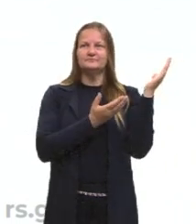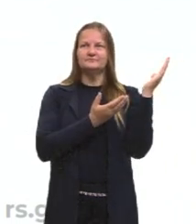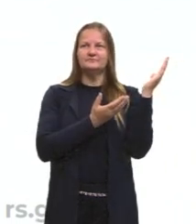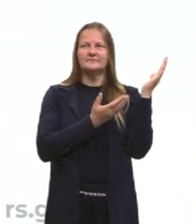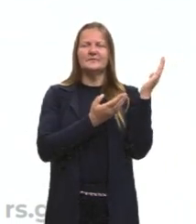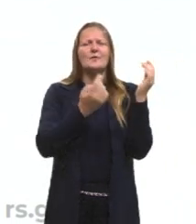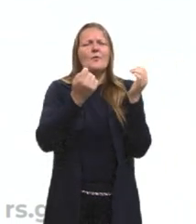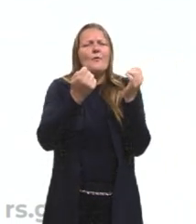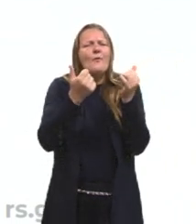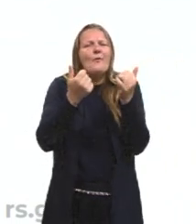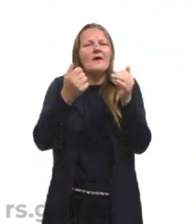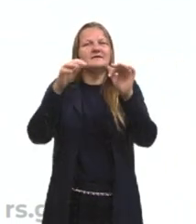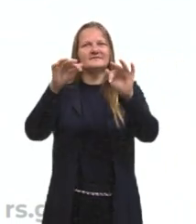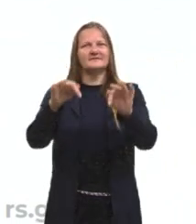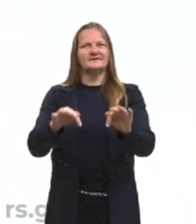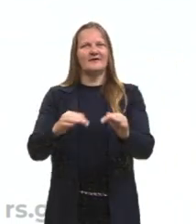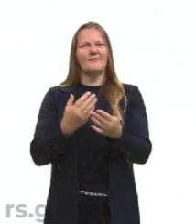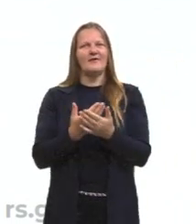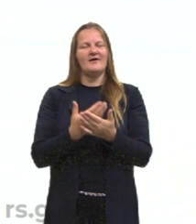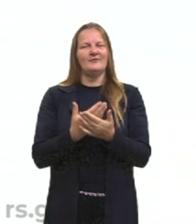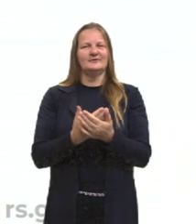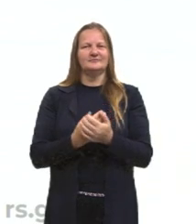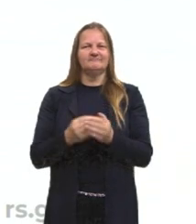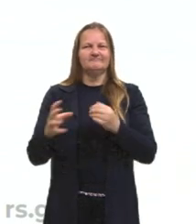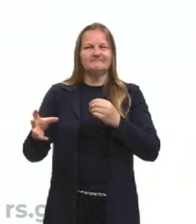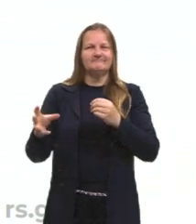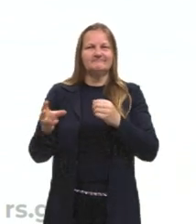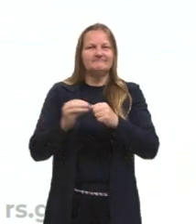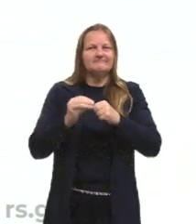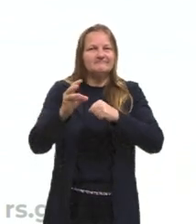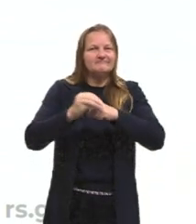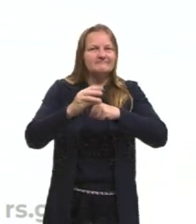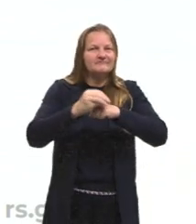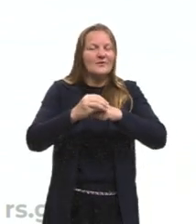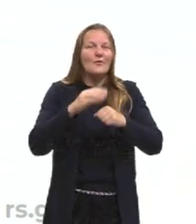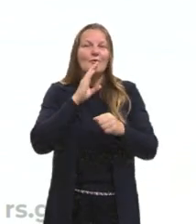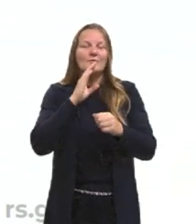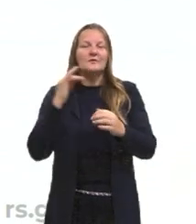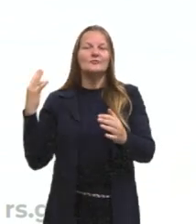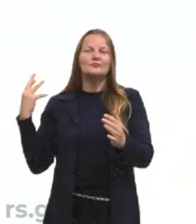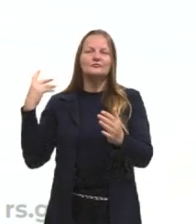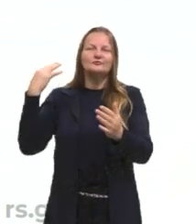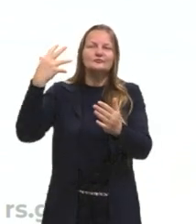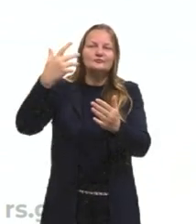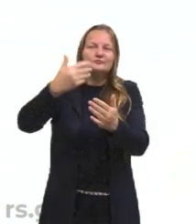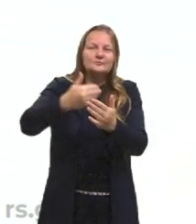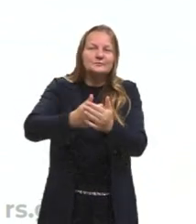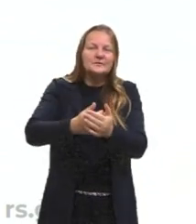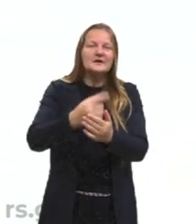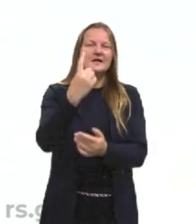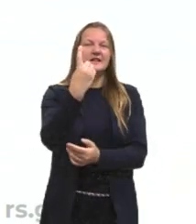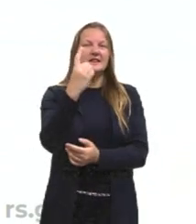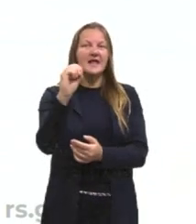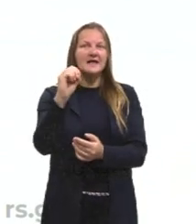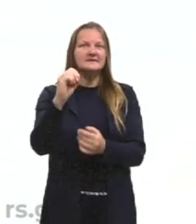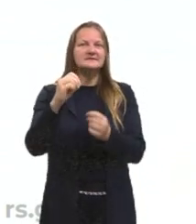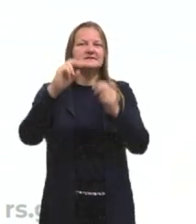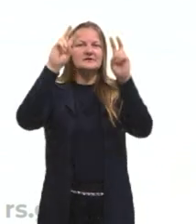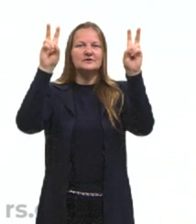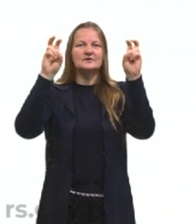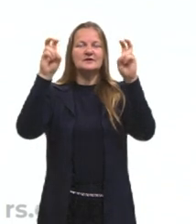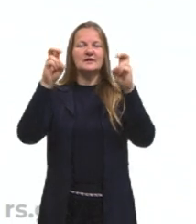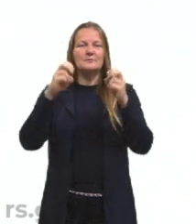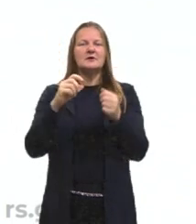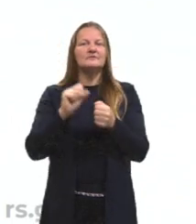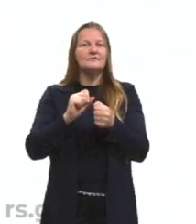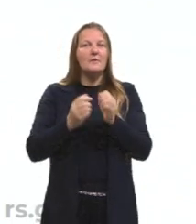ao final de nossas aulas veja só né que tal fazermos uma revisão então selecionamos 10 temáticas que certamente